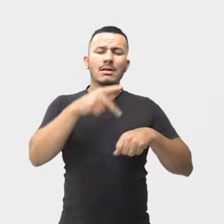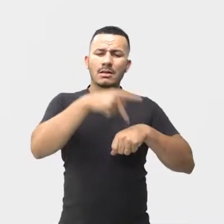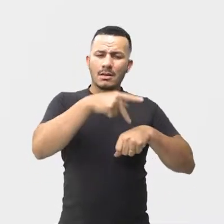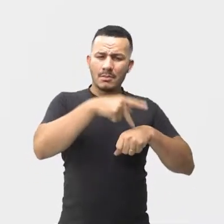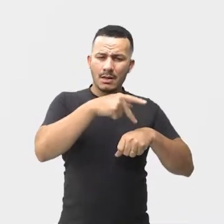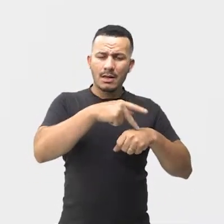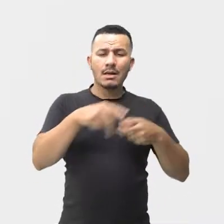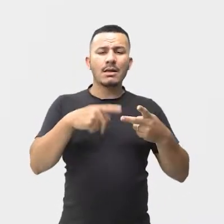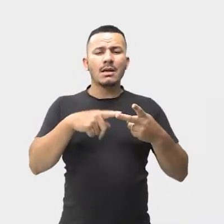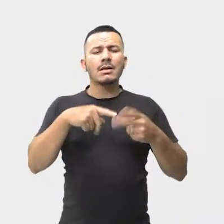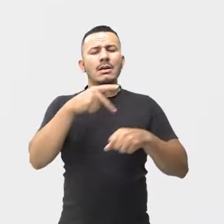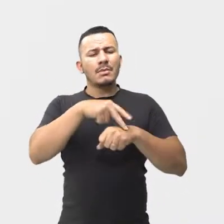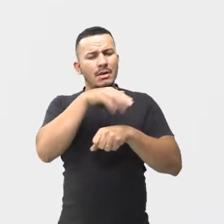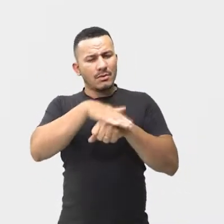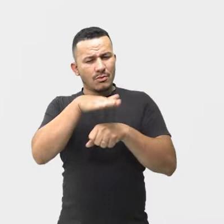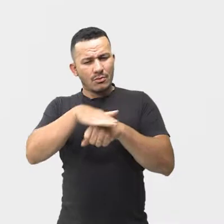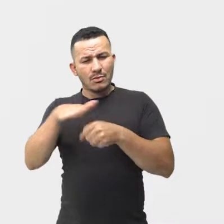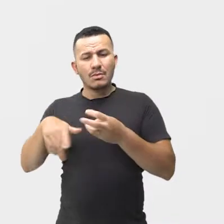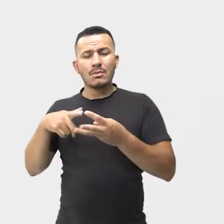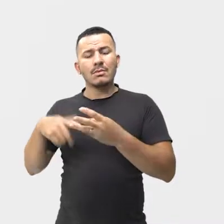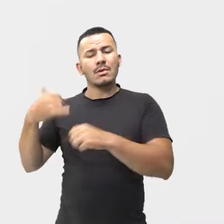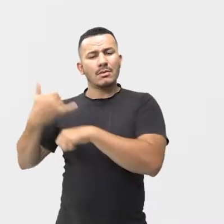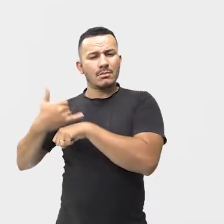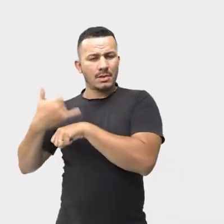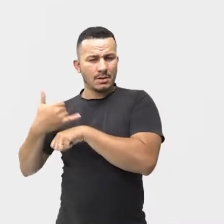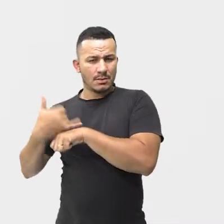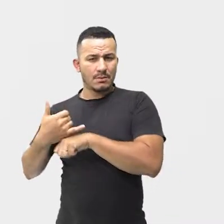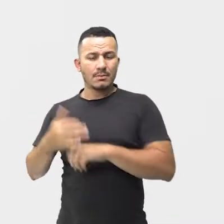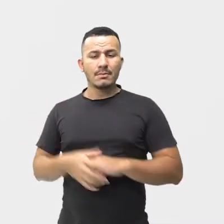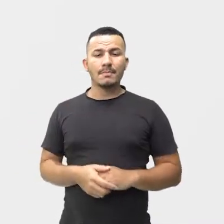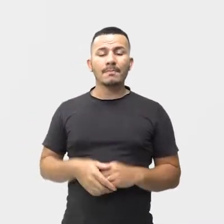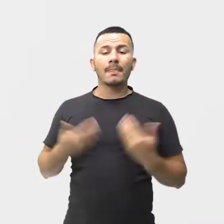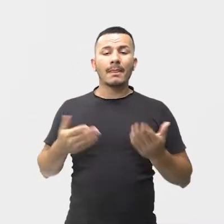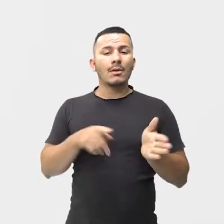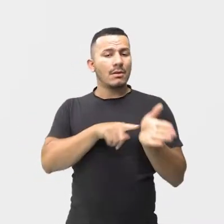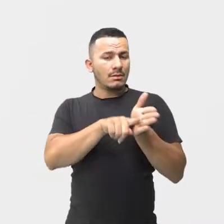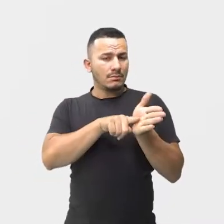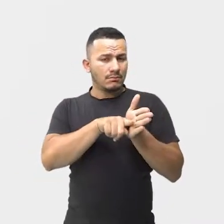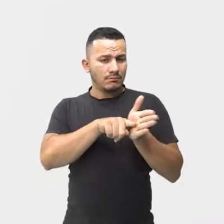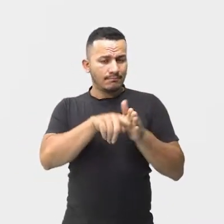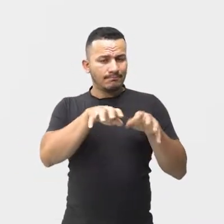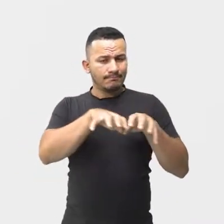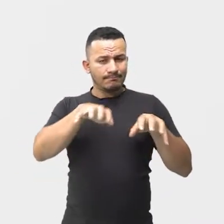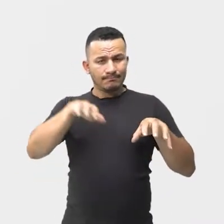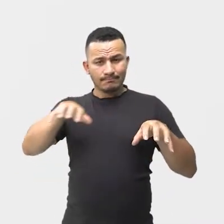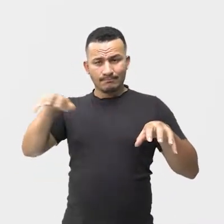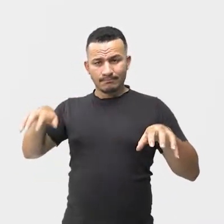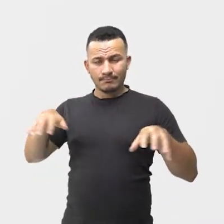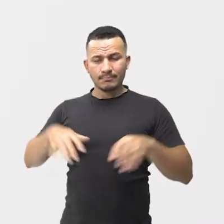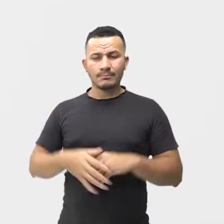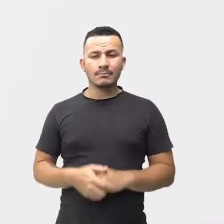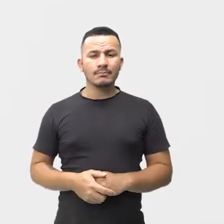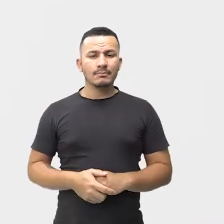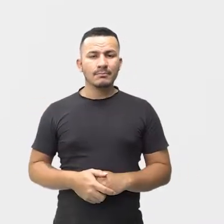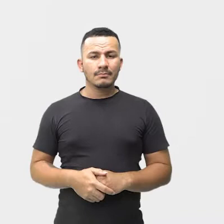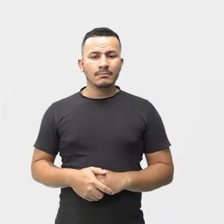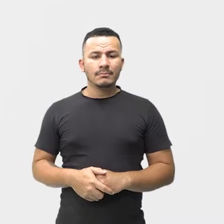e idade dos metais. E a gente vai analisar cada um desses períodos individualmente. Primeiramente,